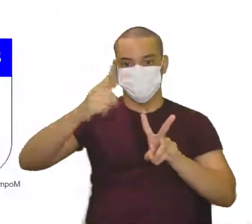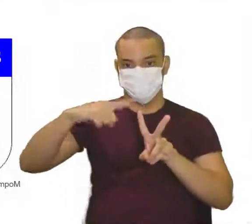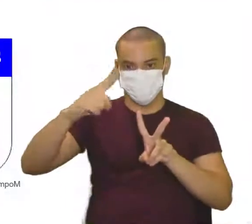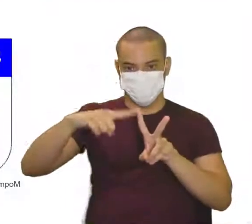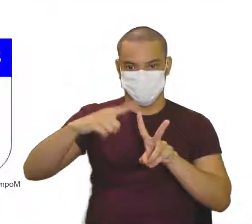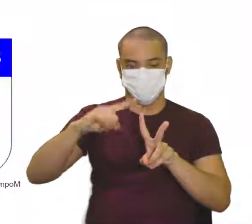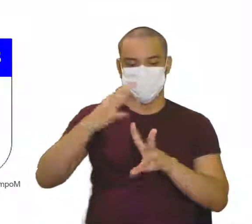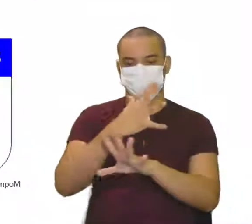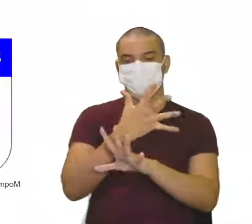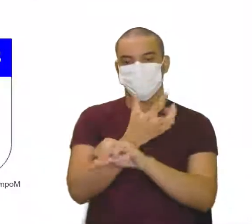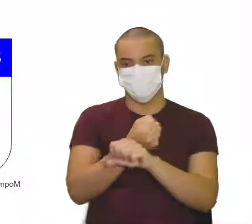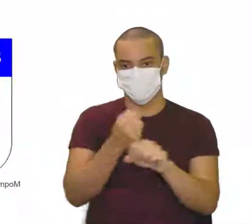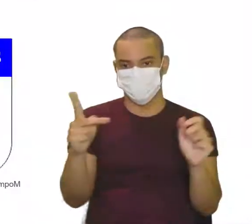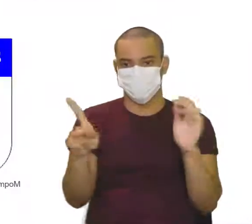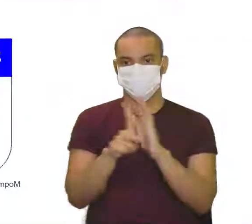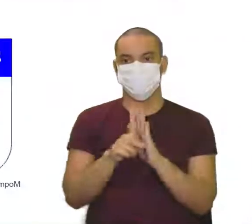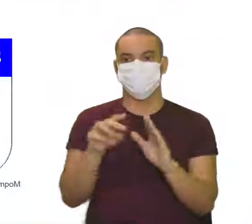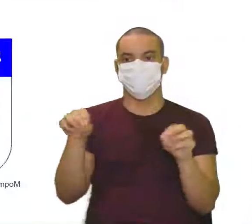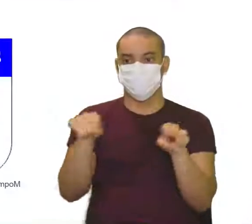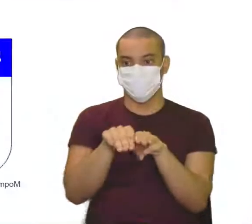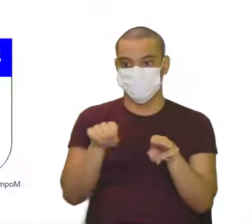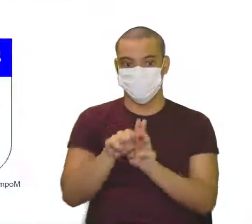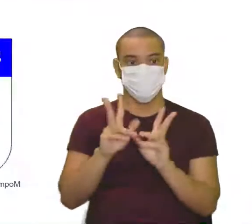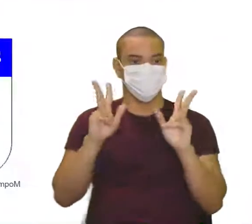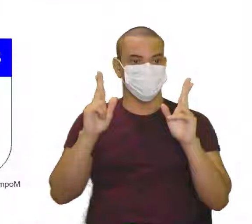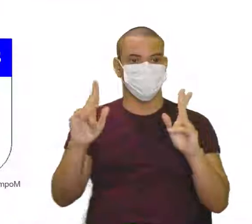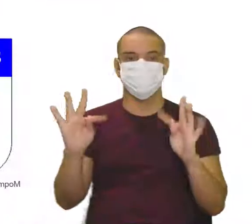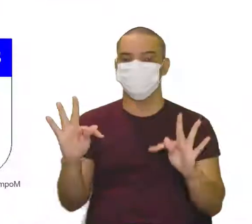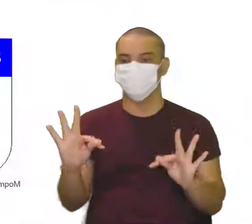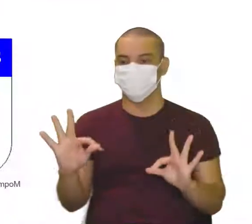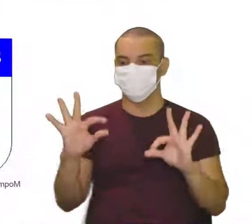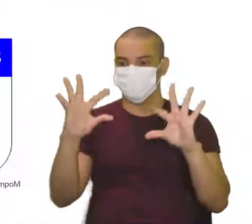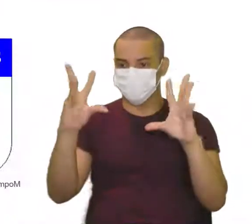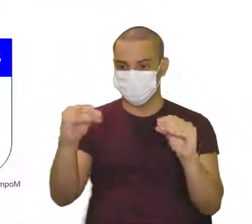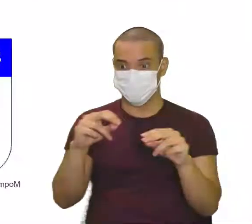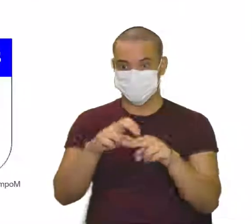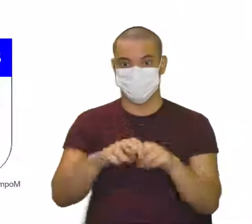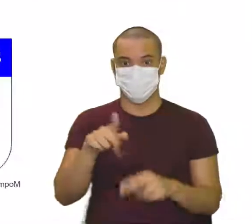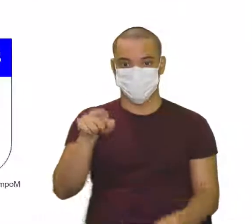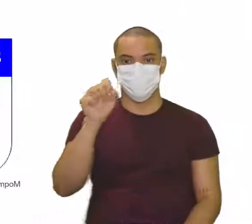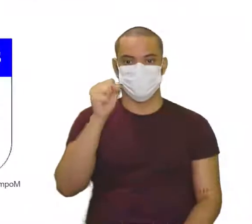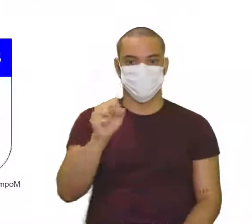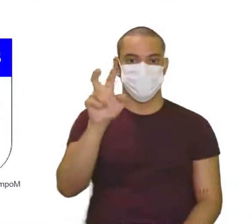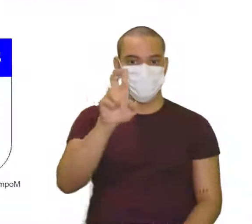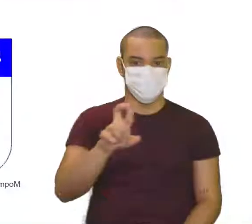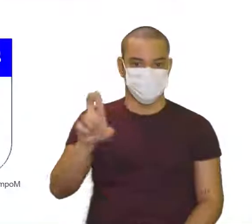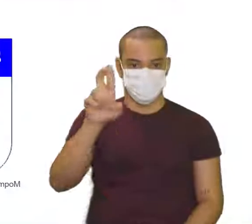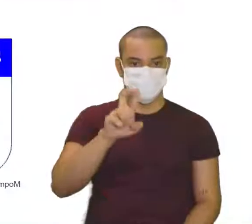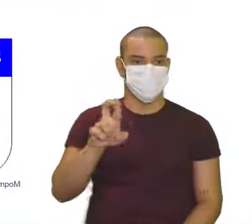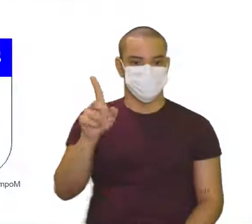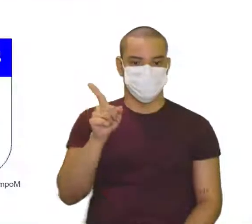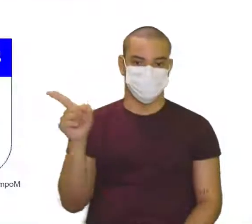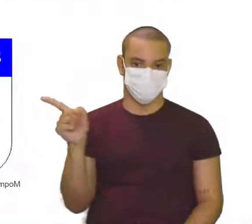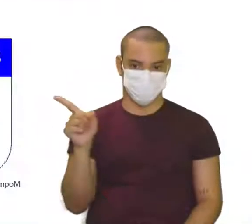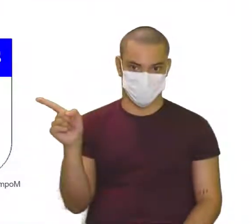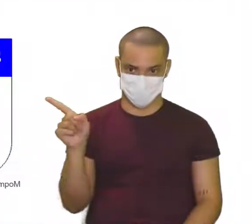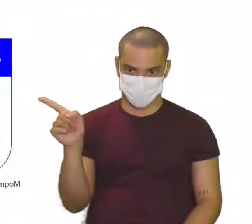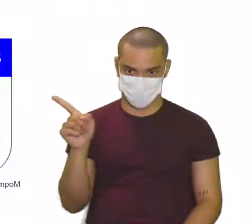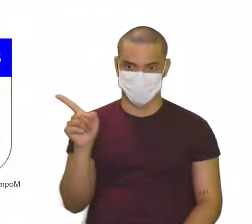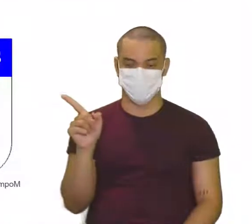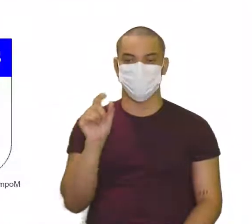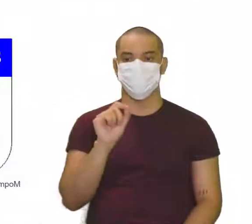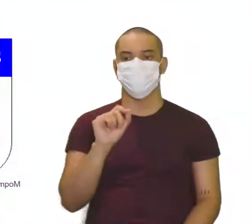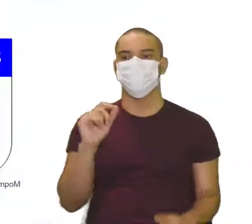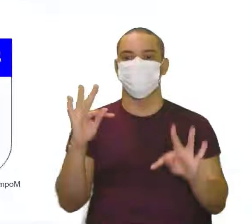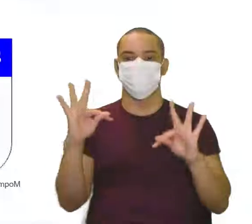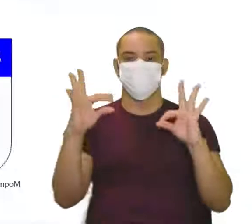indução magnética é igual em todos os pontos. Então, vocês podem observar aqui as linhas, nesse caso aqui, vocês podem